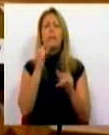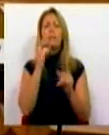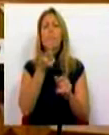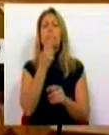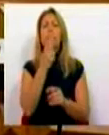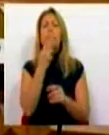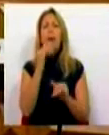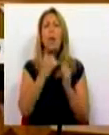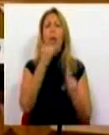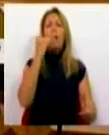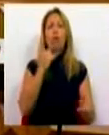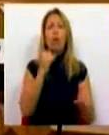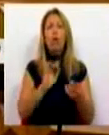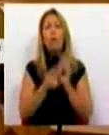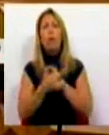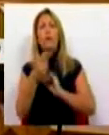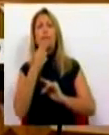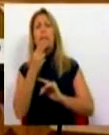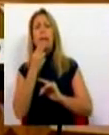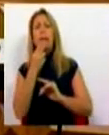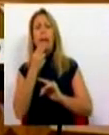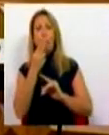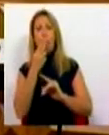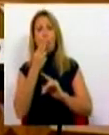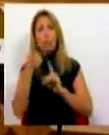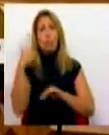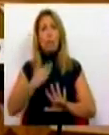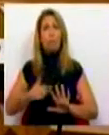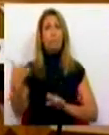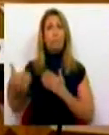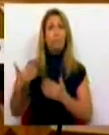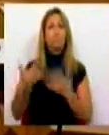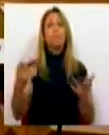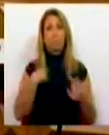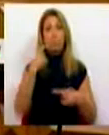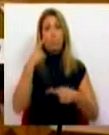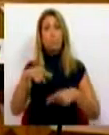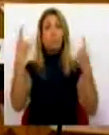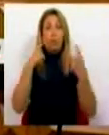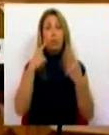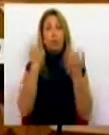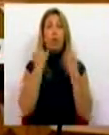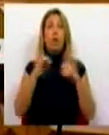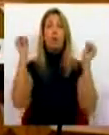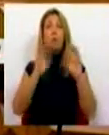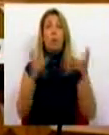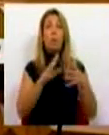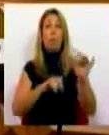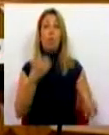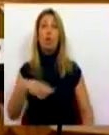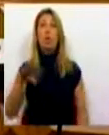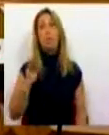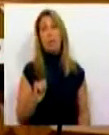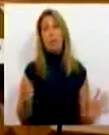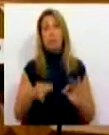eletrónicos verdes tradicionais. Curiosamente, e isto mostra também a autonomia do Grupo Parlamentar do Partido Socialista em relação ao Governo, o Governo propôs um